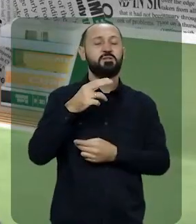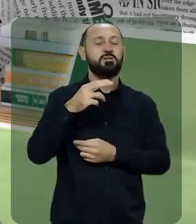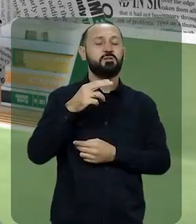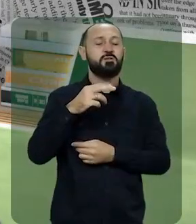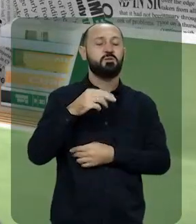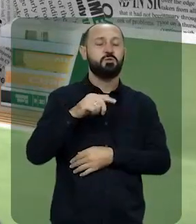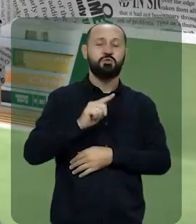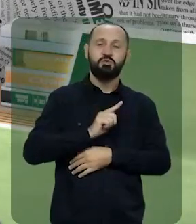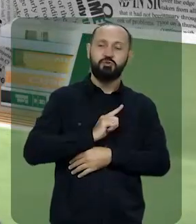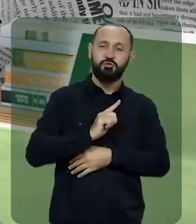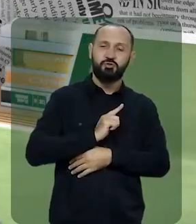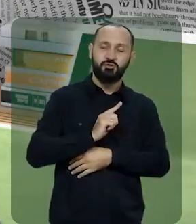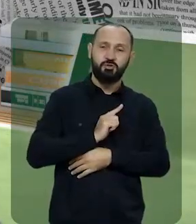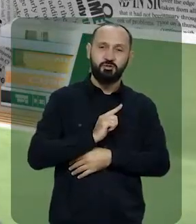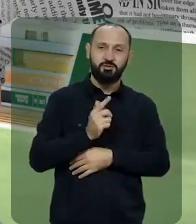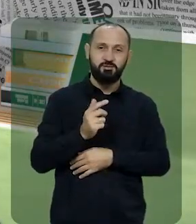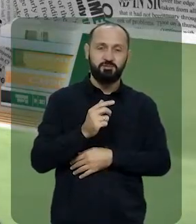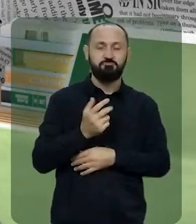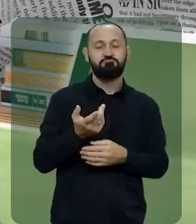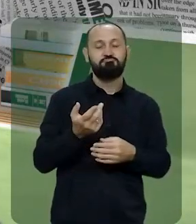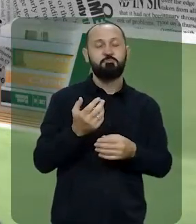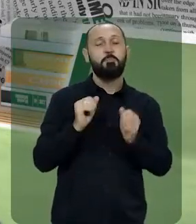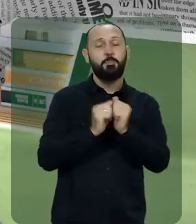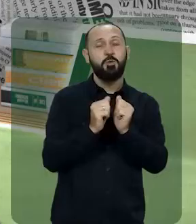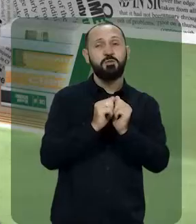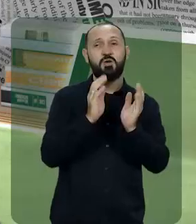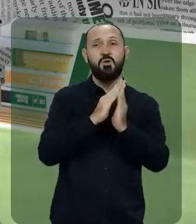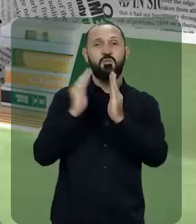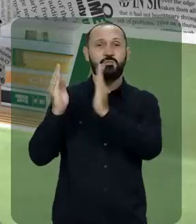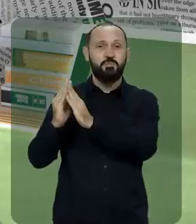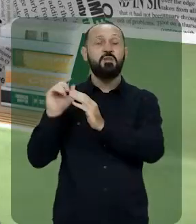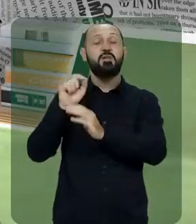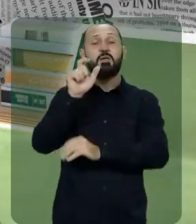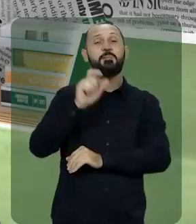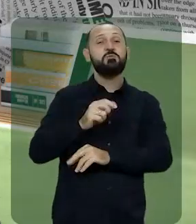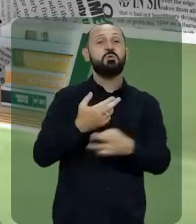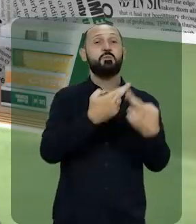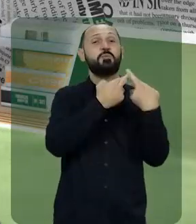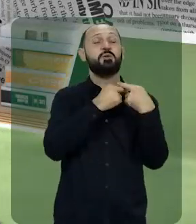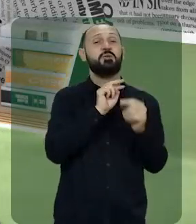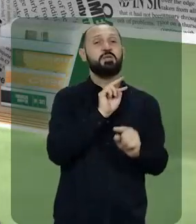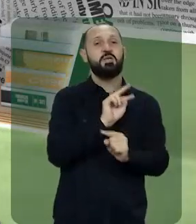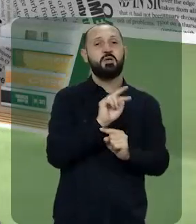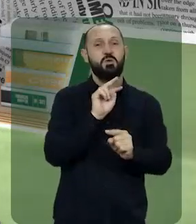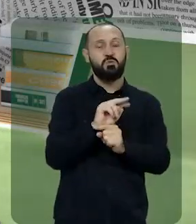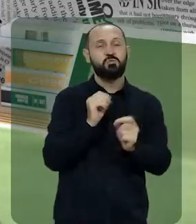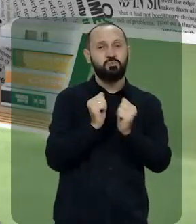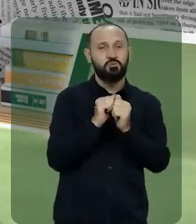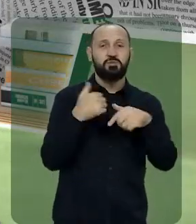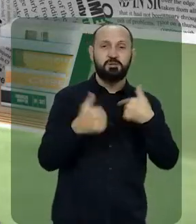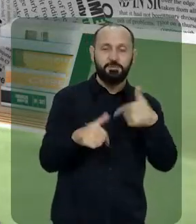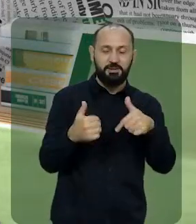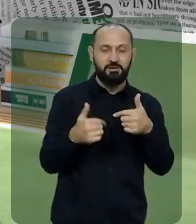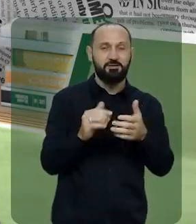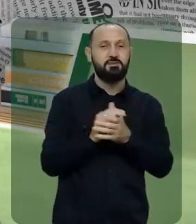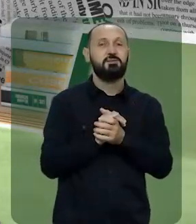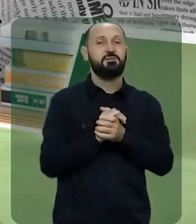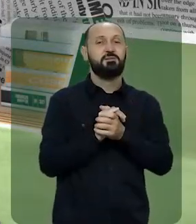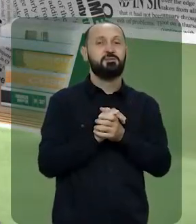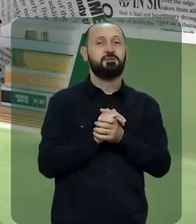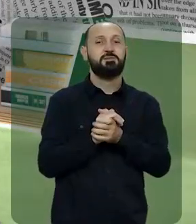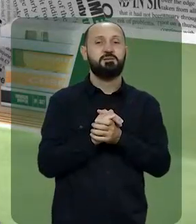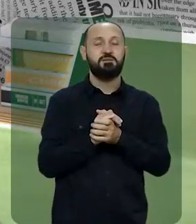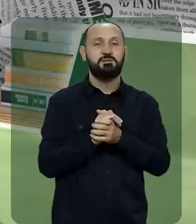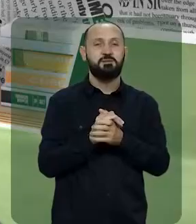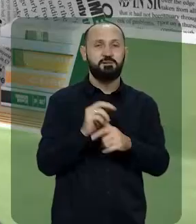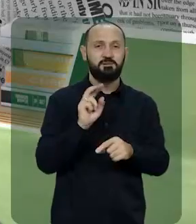como você disse, quem comete a violência é um parente próximo, que pode ser filho, neto, nora, genro,